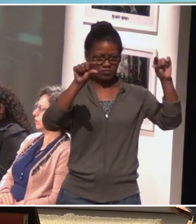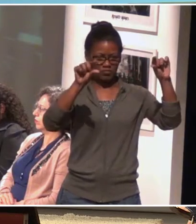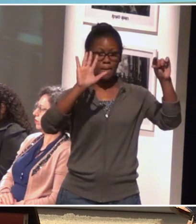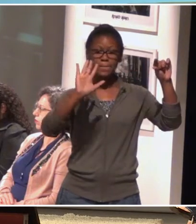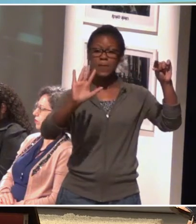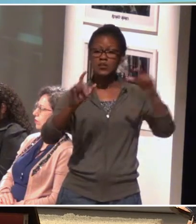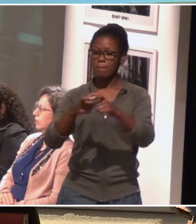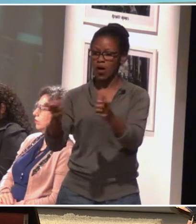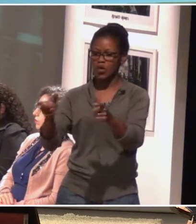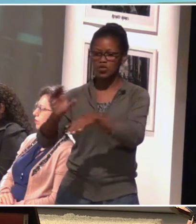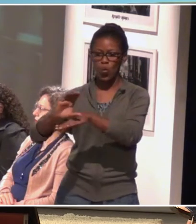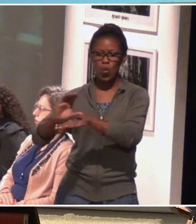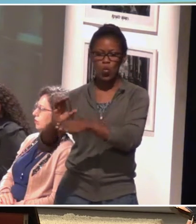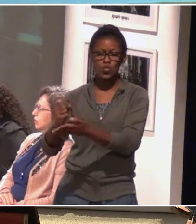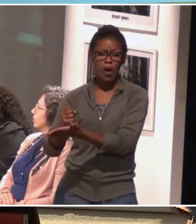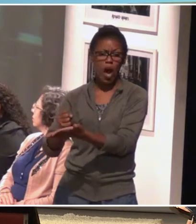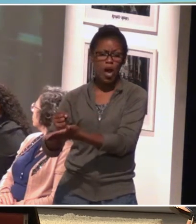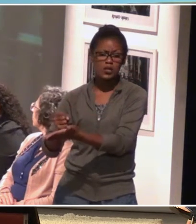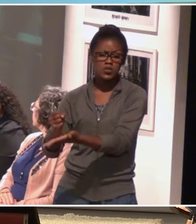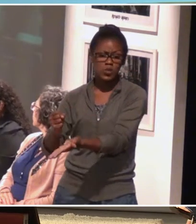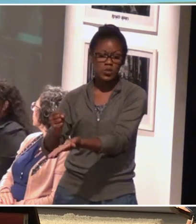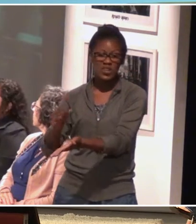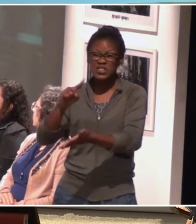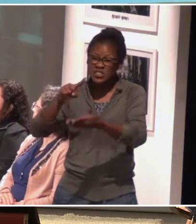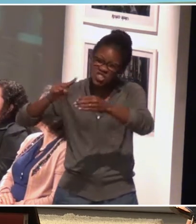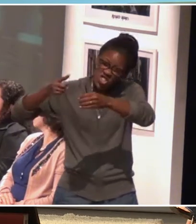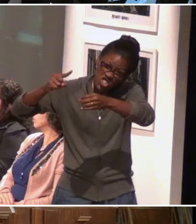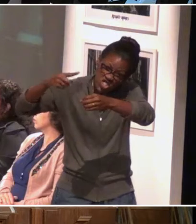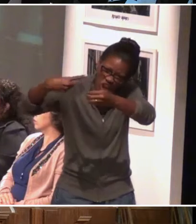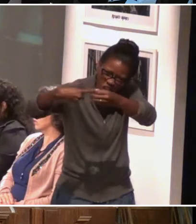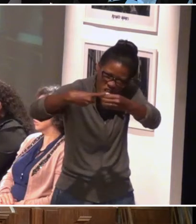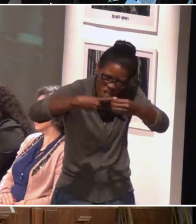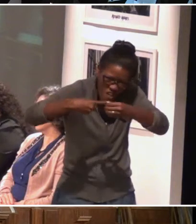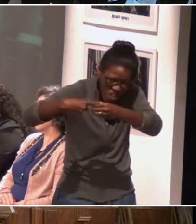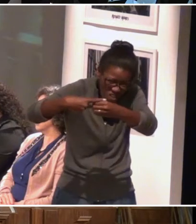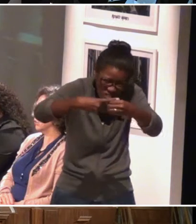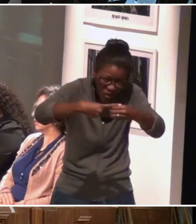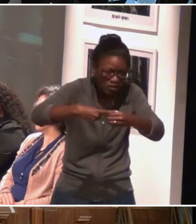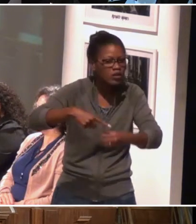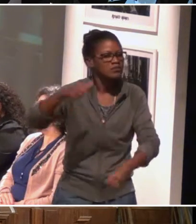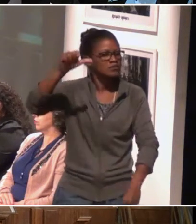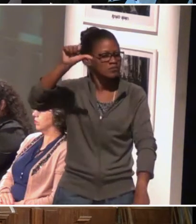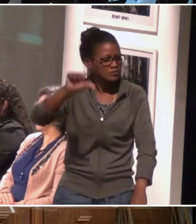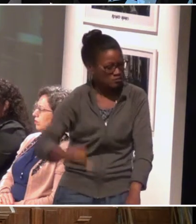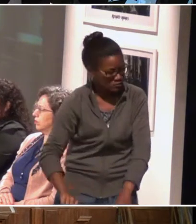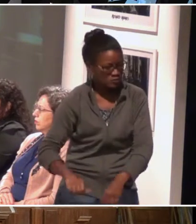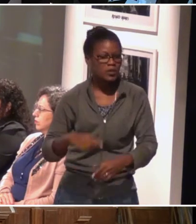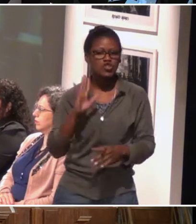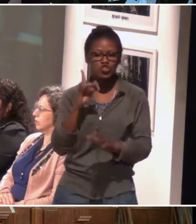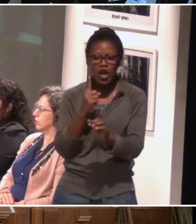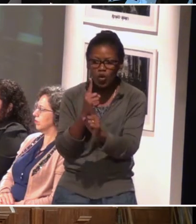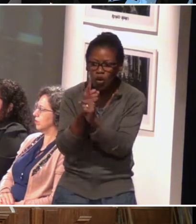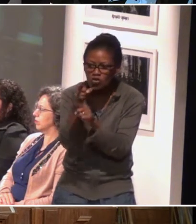têm curso básico. No interior, pior ainda. No interior, nós chegamos a encontrar